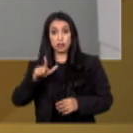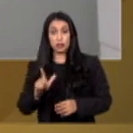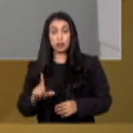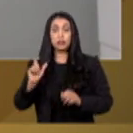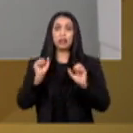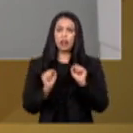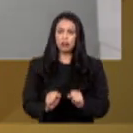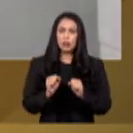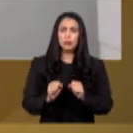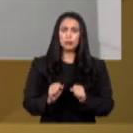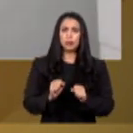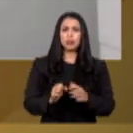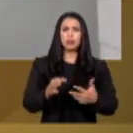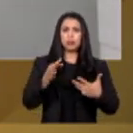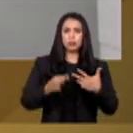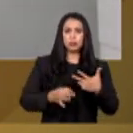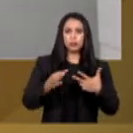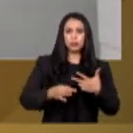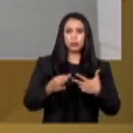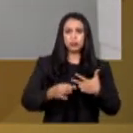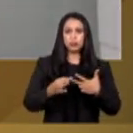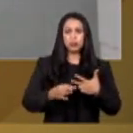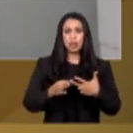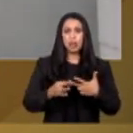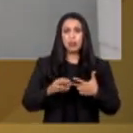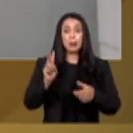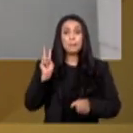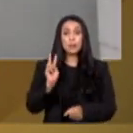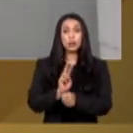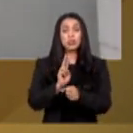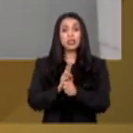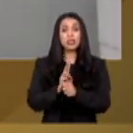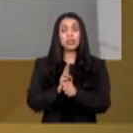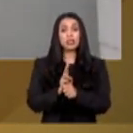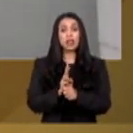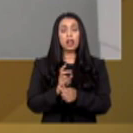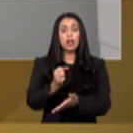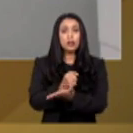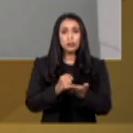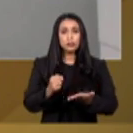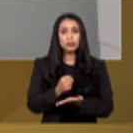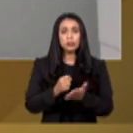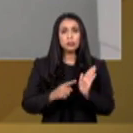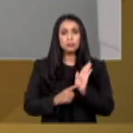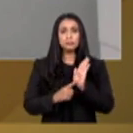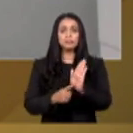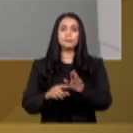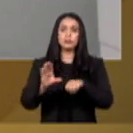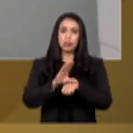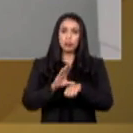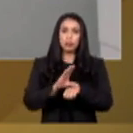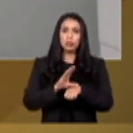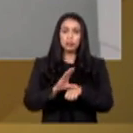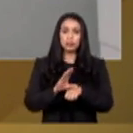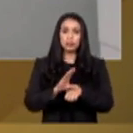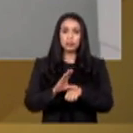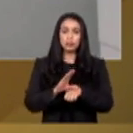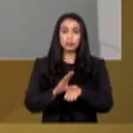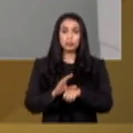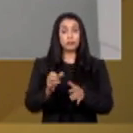outro e deixar atuar com o fim de proteger os direitos e garantias fundamentais expressos na condição federal